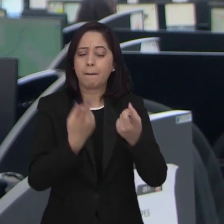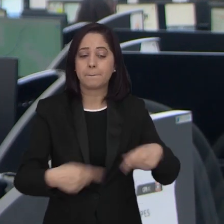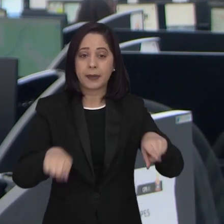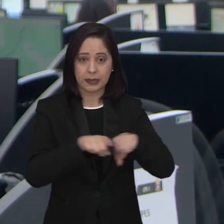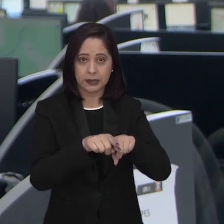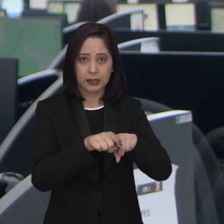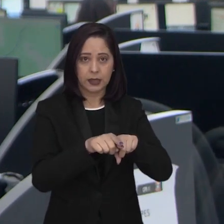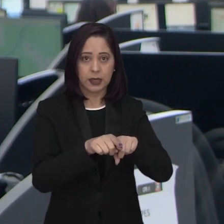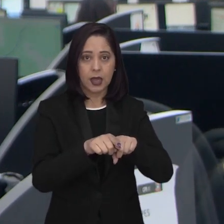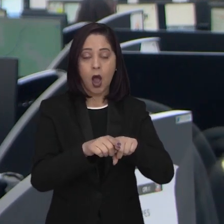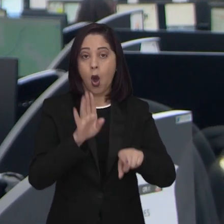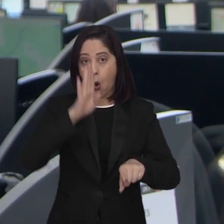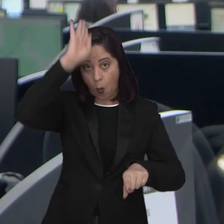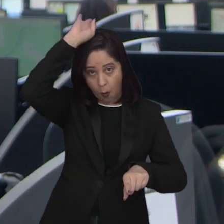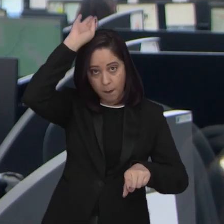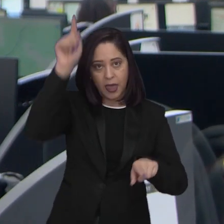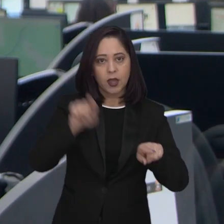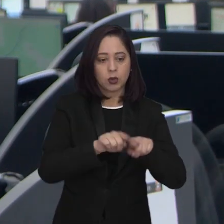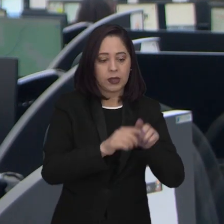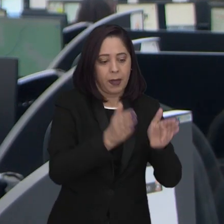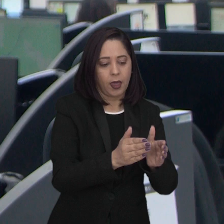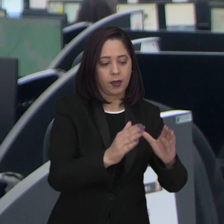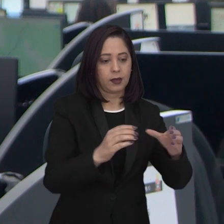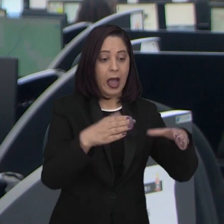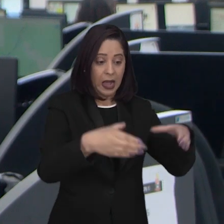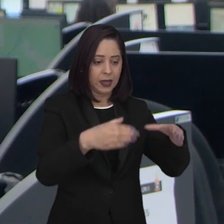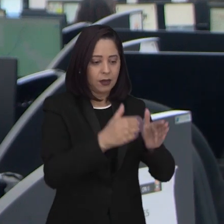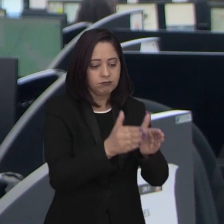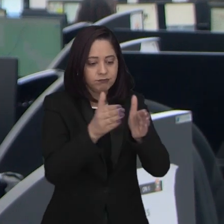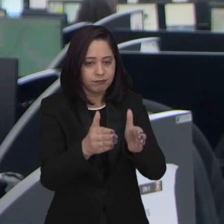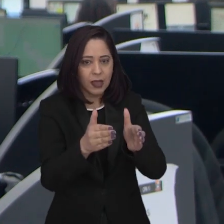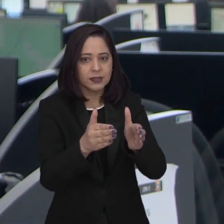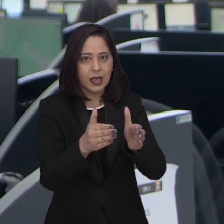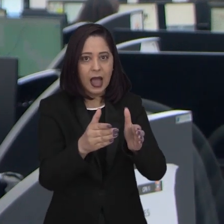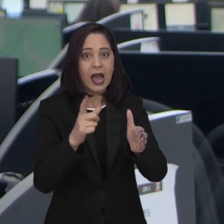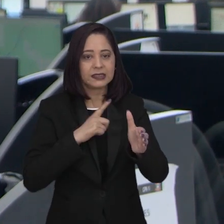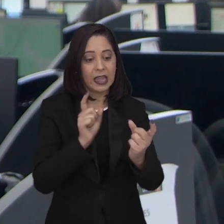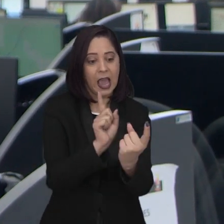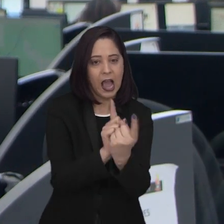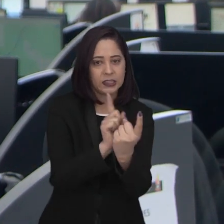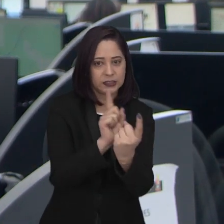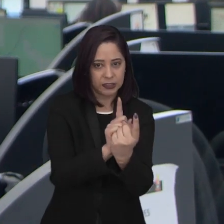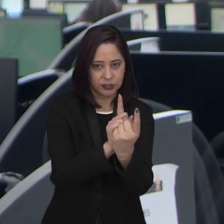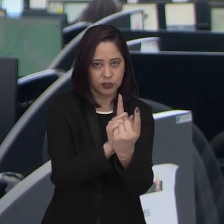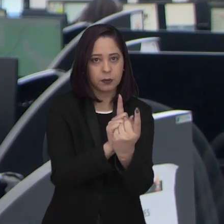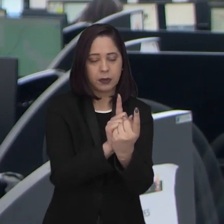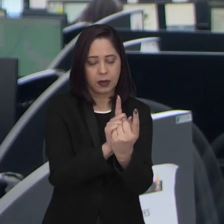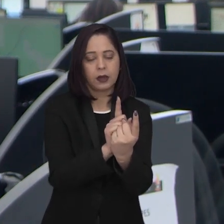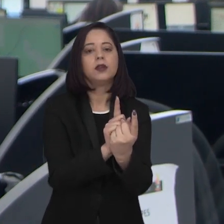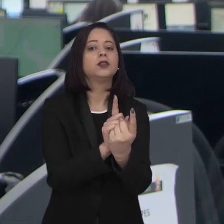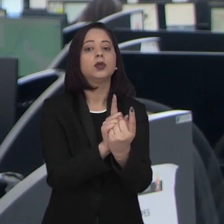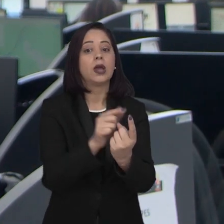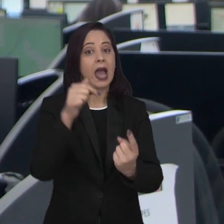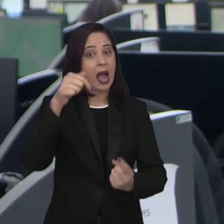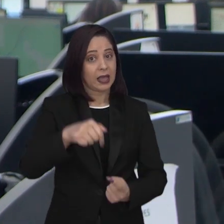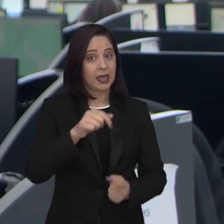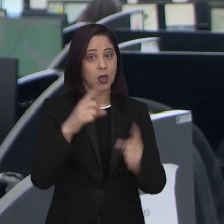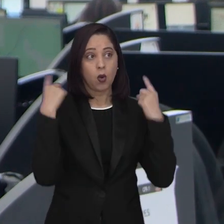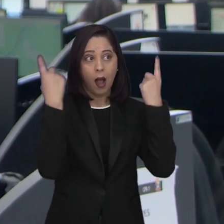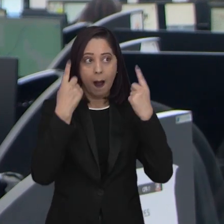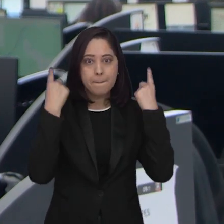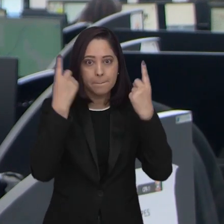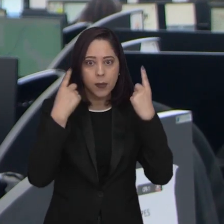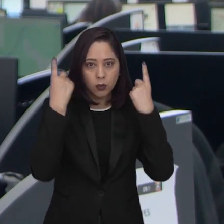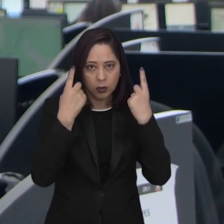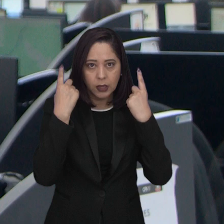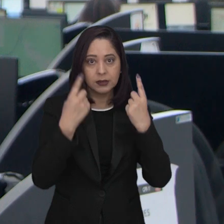né? O bombeiro ele atua aqui dentro conosco, o COBOM, então eles têm aqui o setor de atendimento deles e o setor de despacho. E aqui o